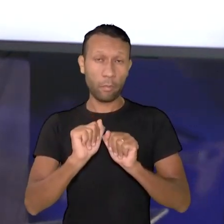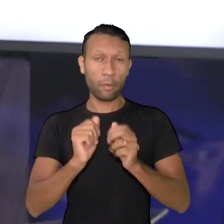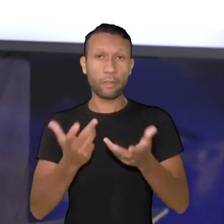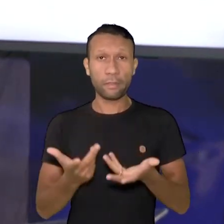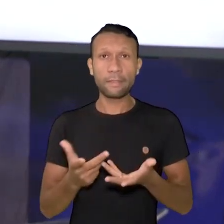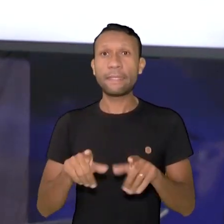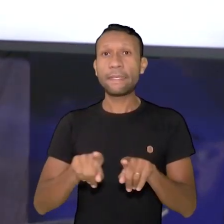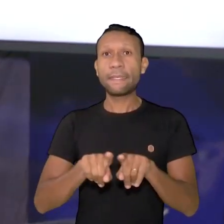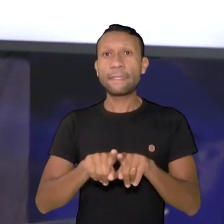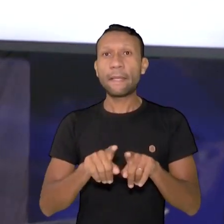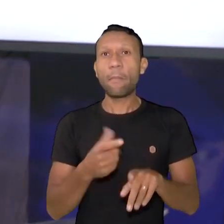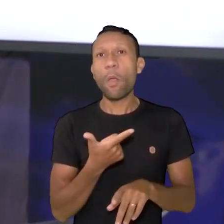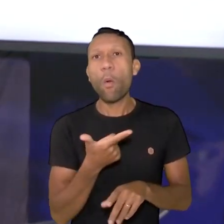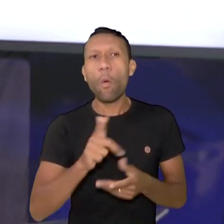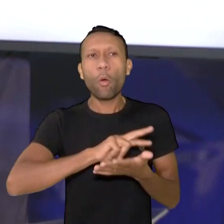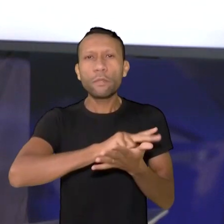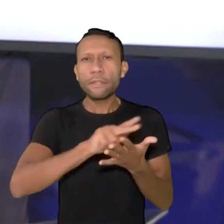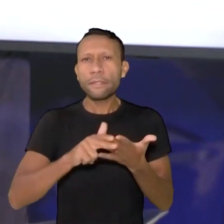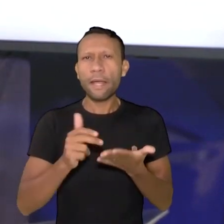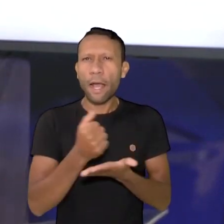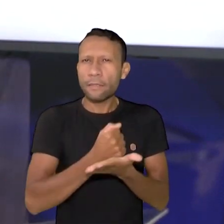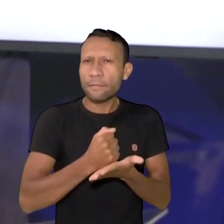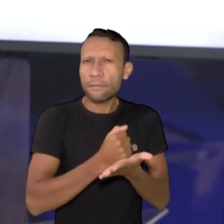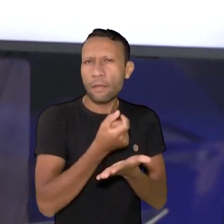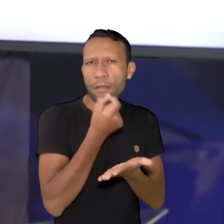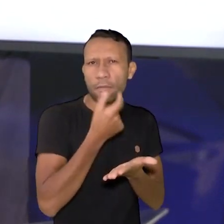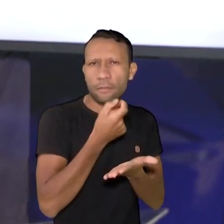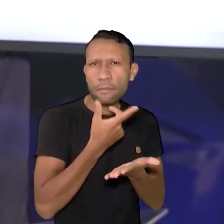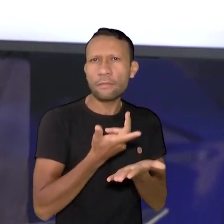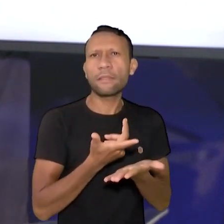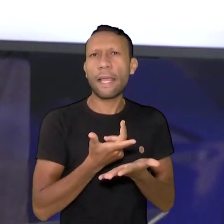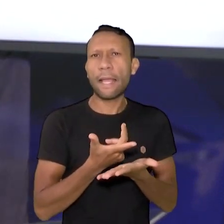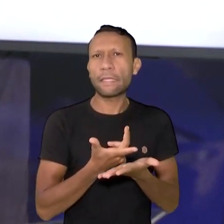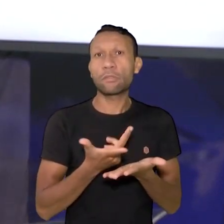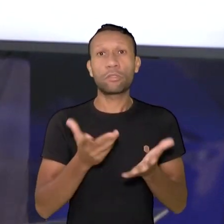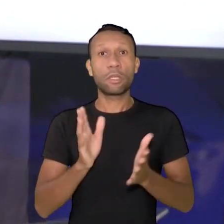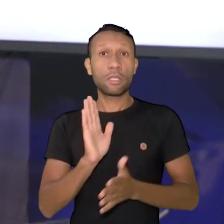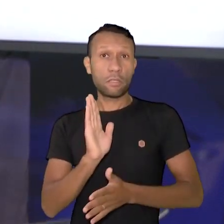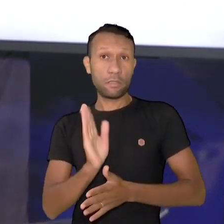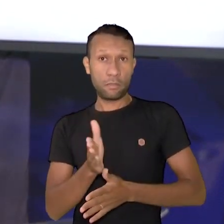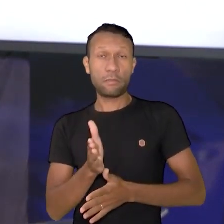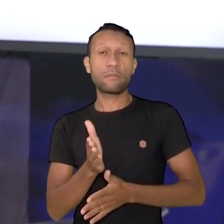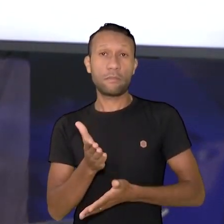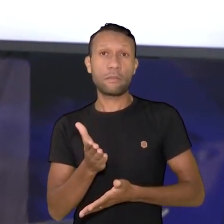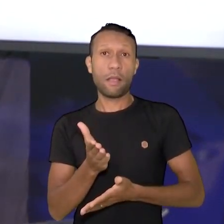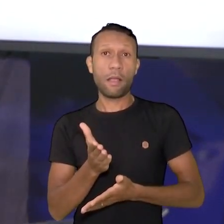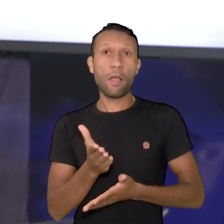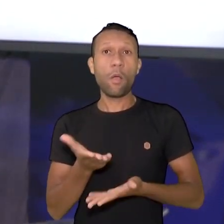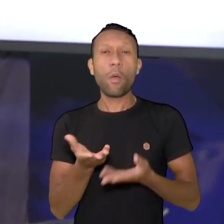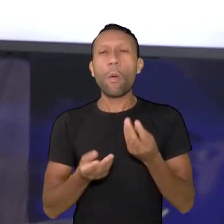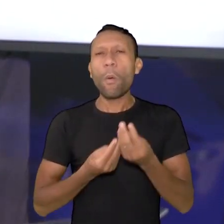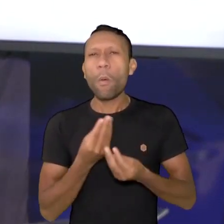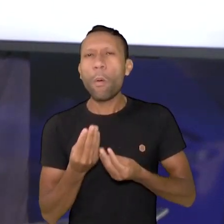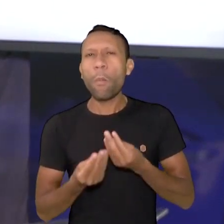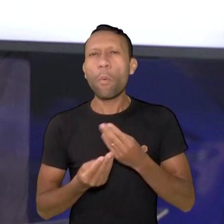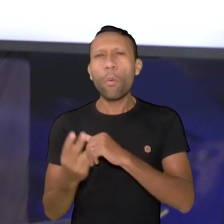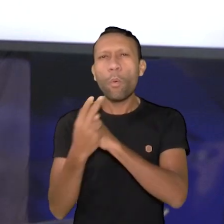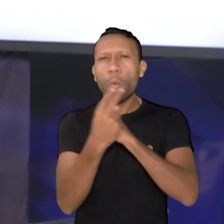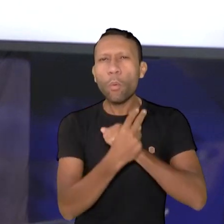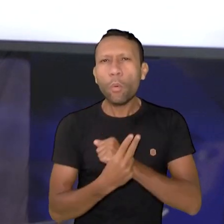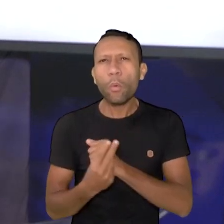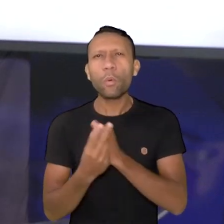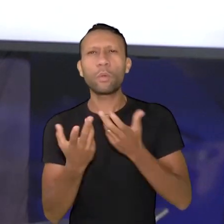A gente tem os analgésicos e os anorexígenos, que eles são utilizados como um tratamento, como